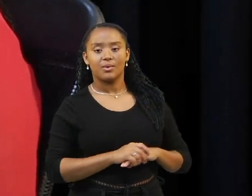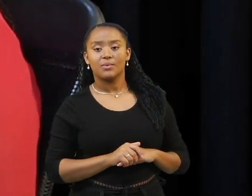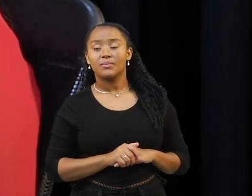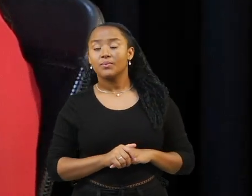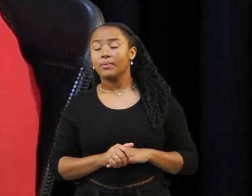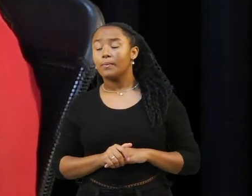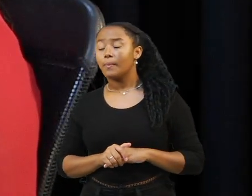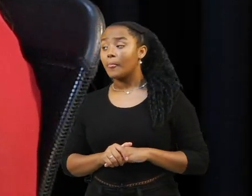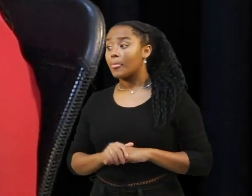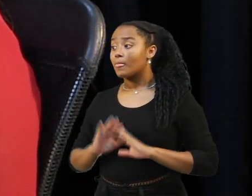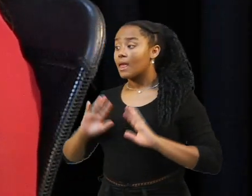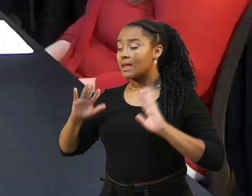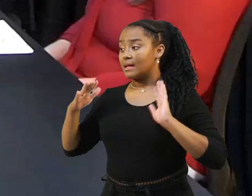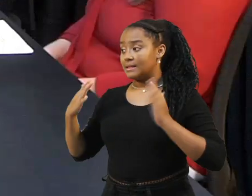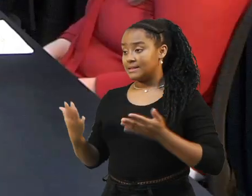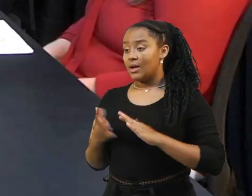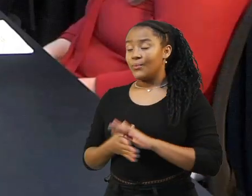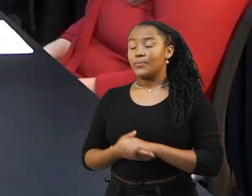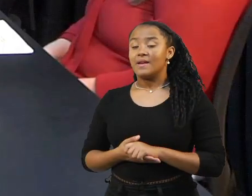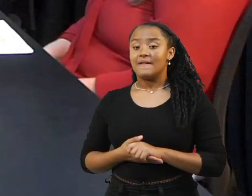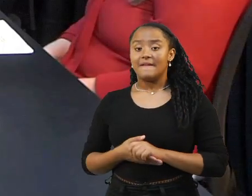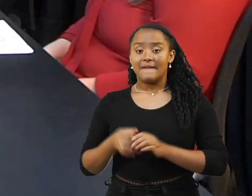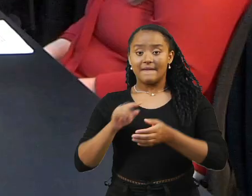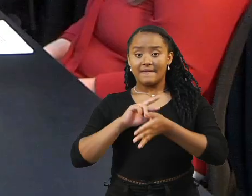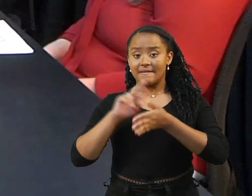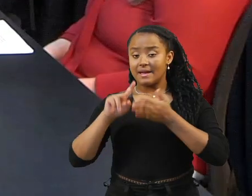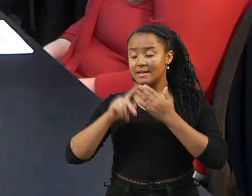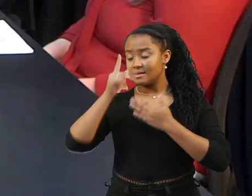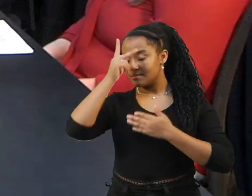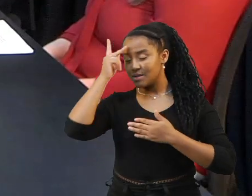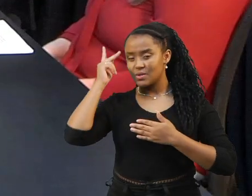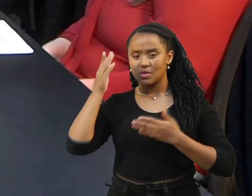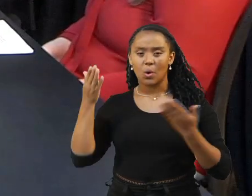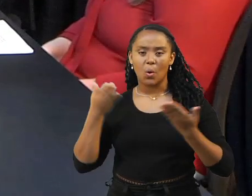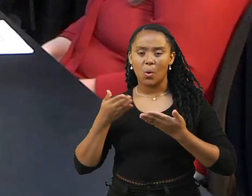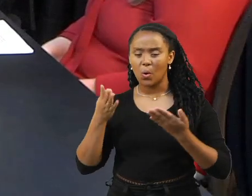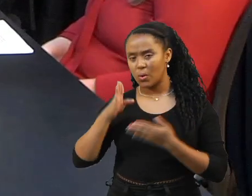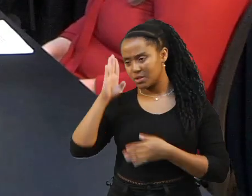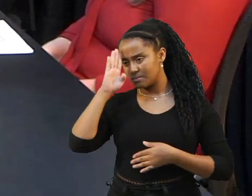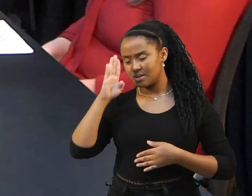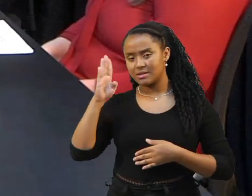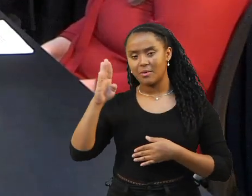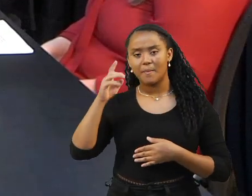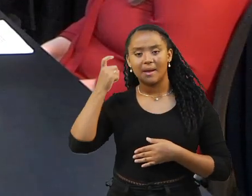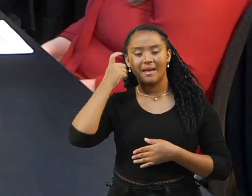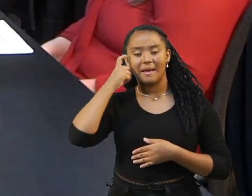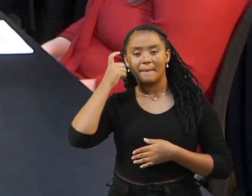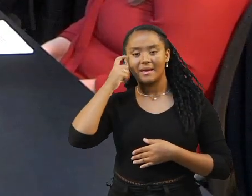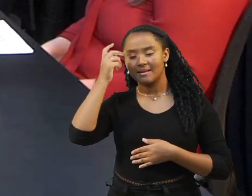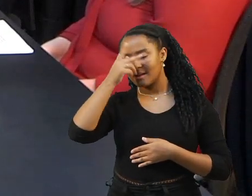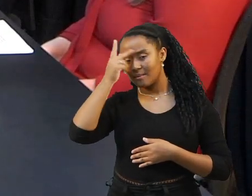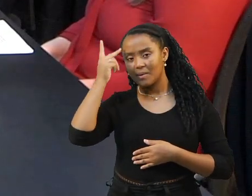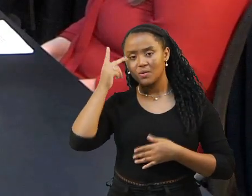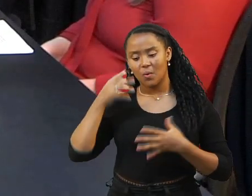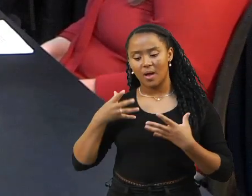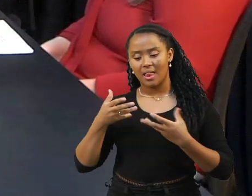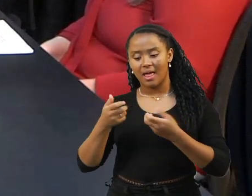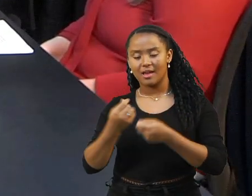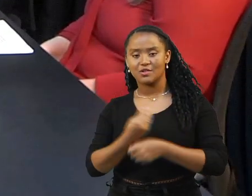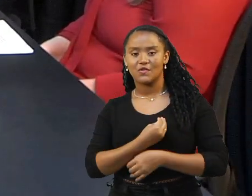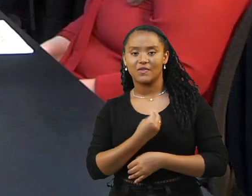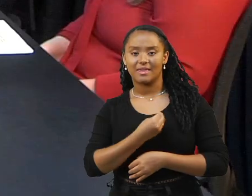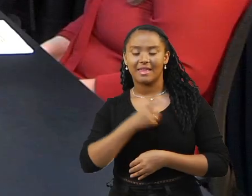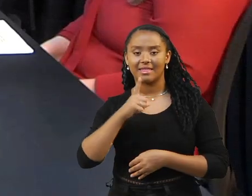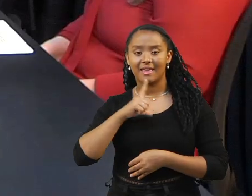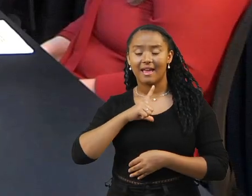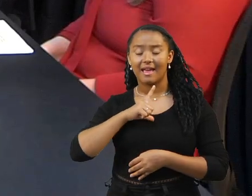educadora? Então, muita gente, hoje ainda mais, só pensa que a pessoa que tem qualidade